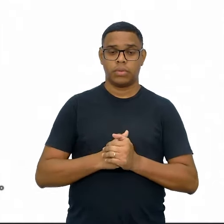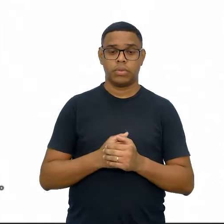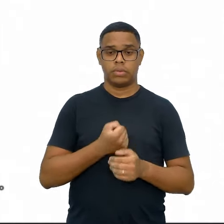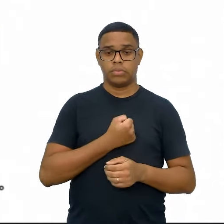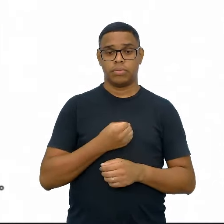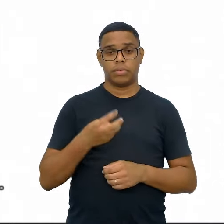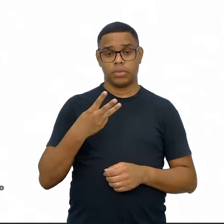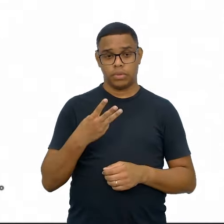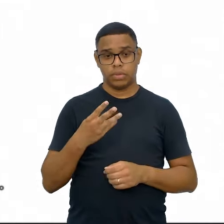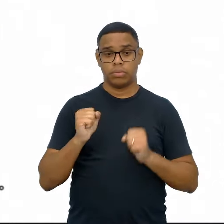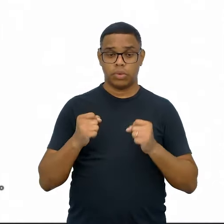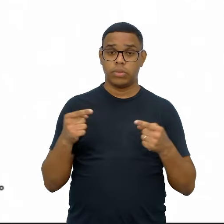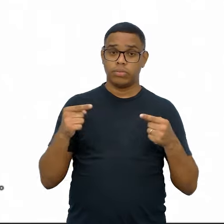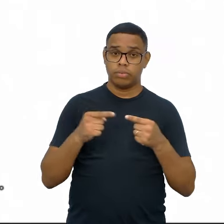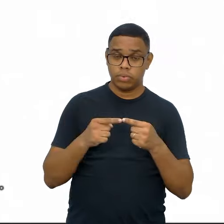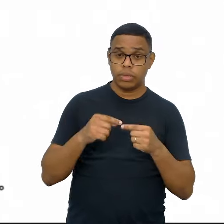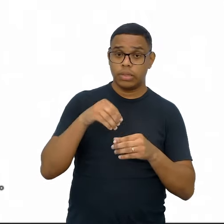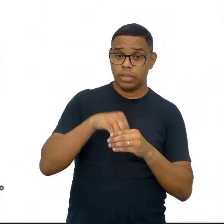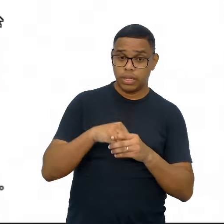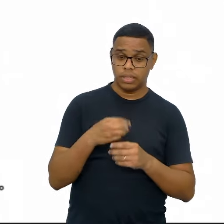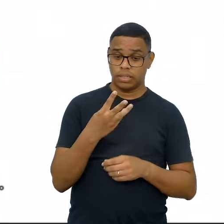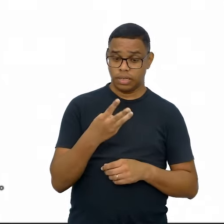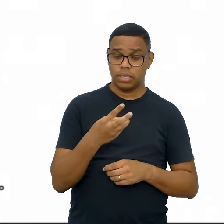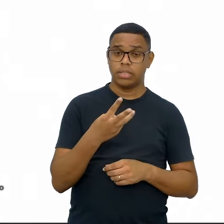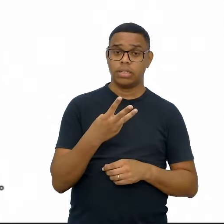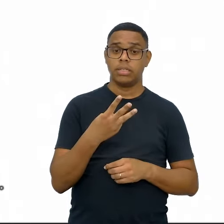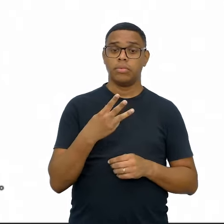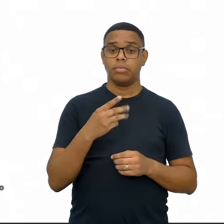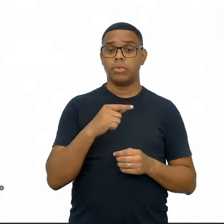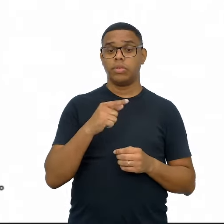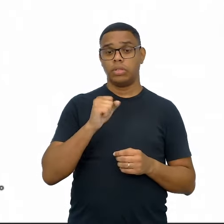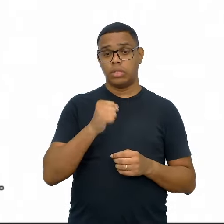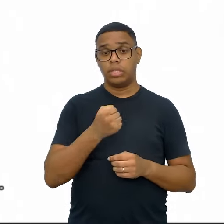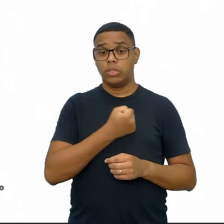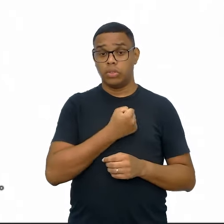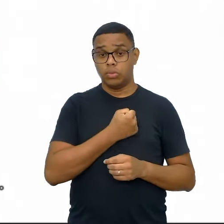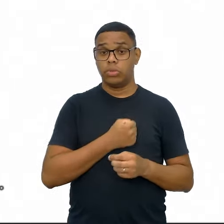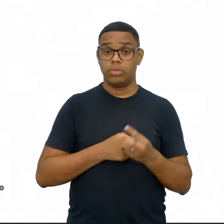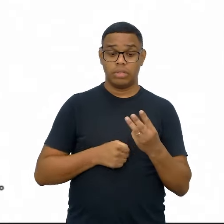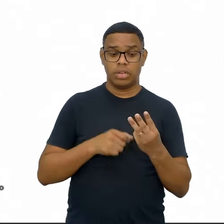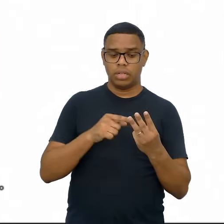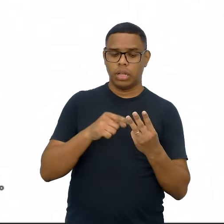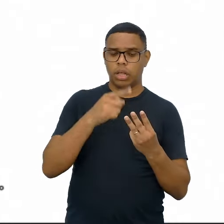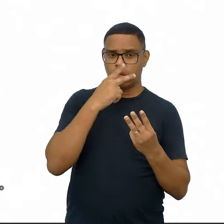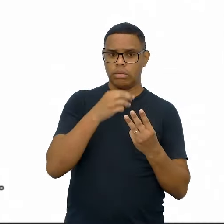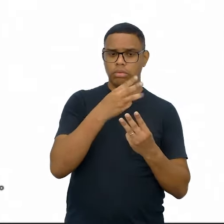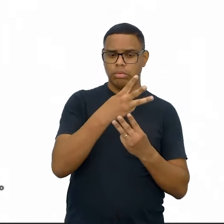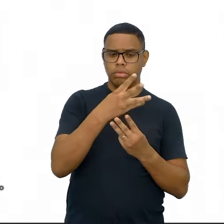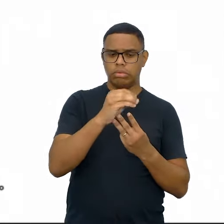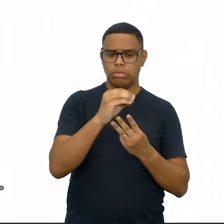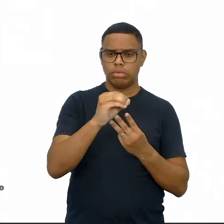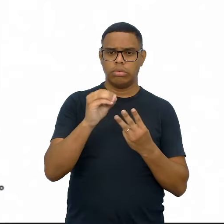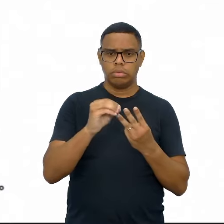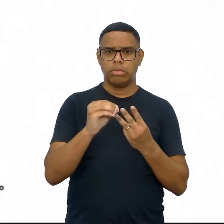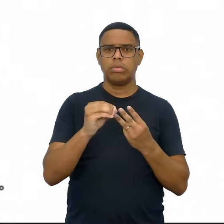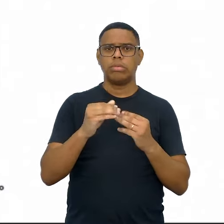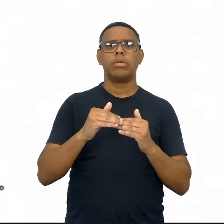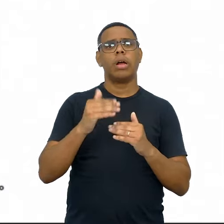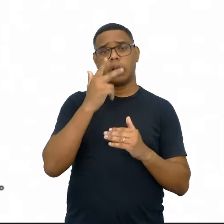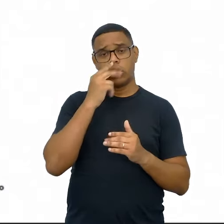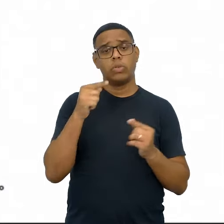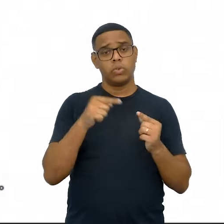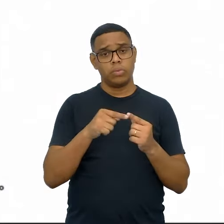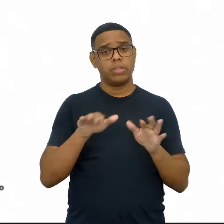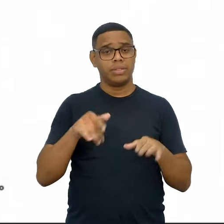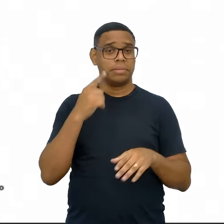3, que poderia obter dentro de um número de 3 ordens. Então, se é um número de 3 ordens, então o maior número que pode ser é o 300